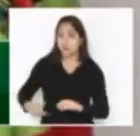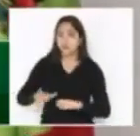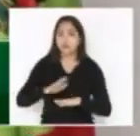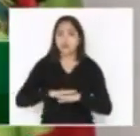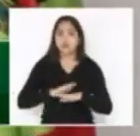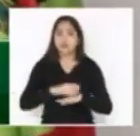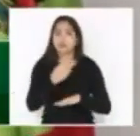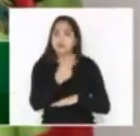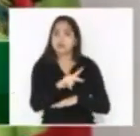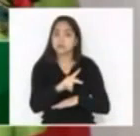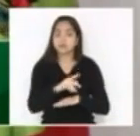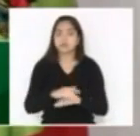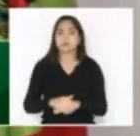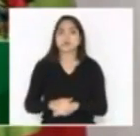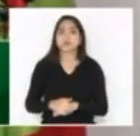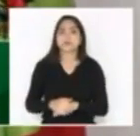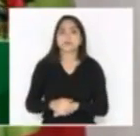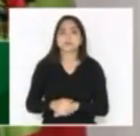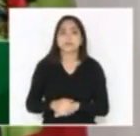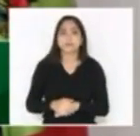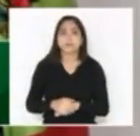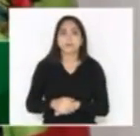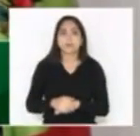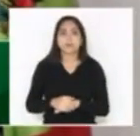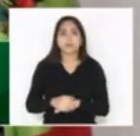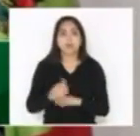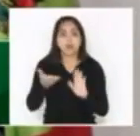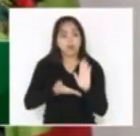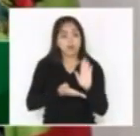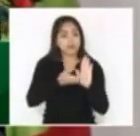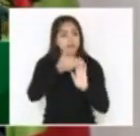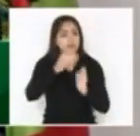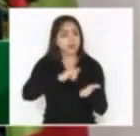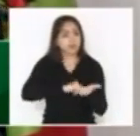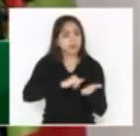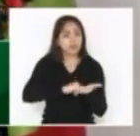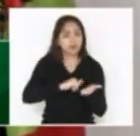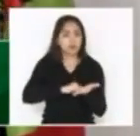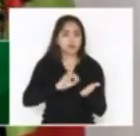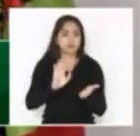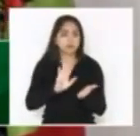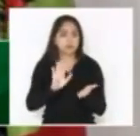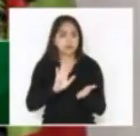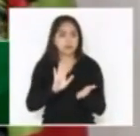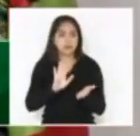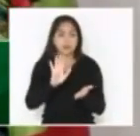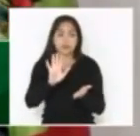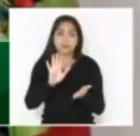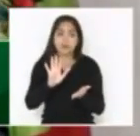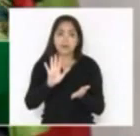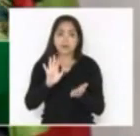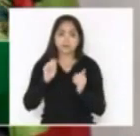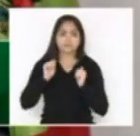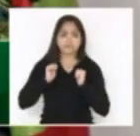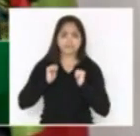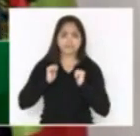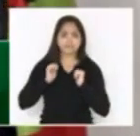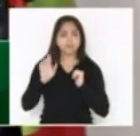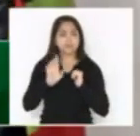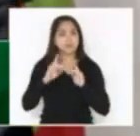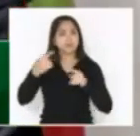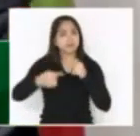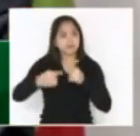suas atitudes, sem aumentar impostos, mas nós não podemos nos omitir desse debate. E